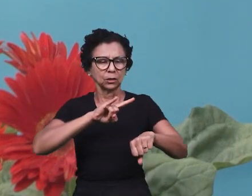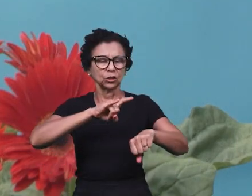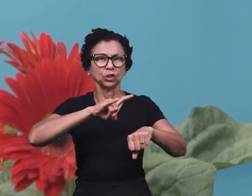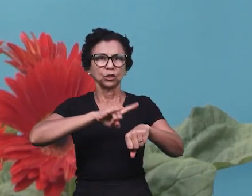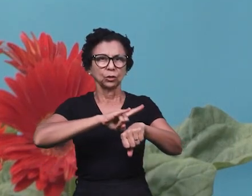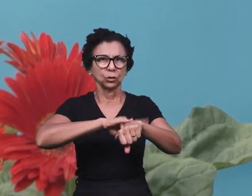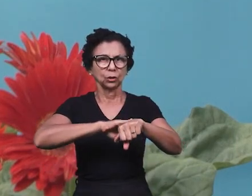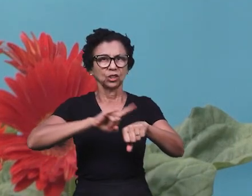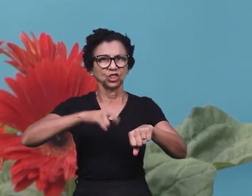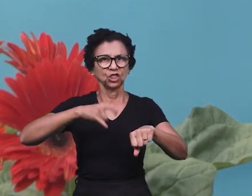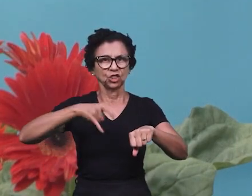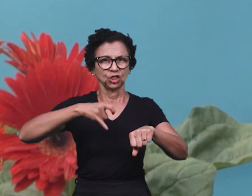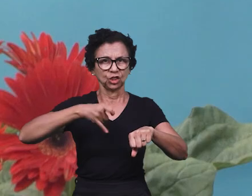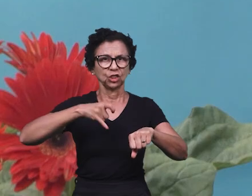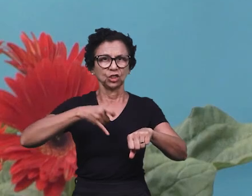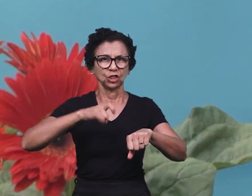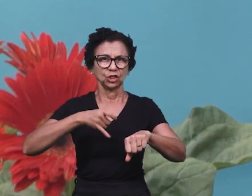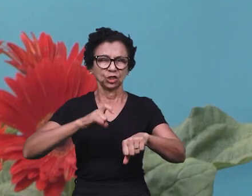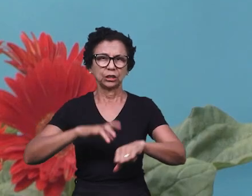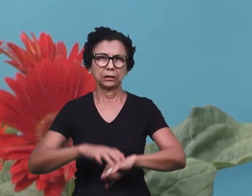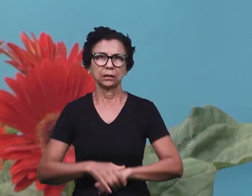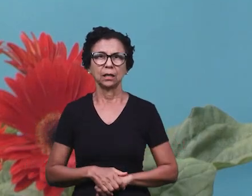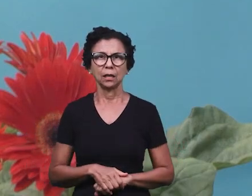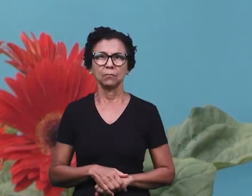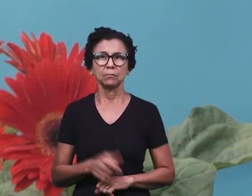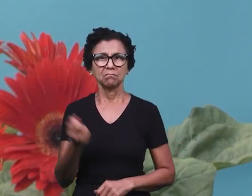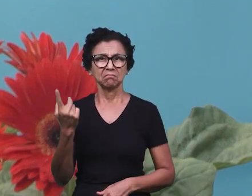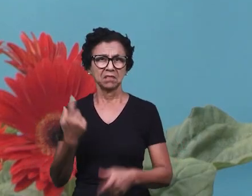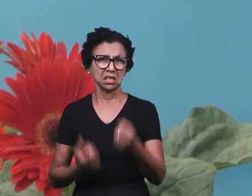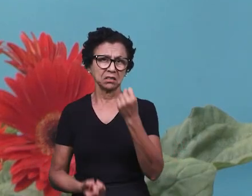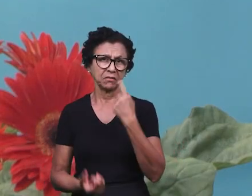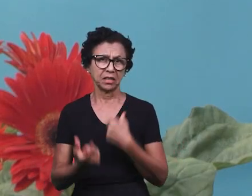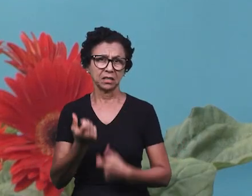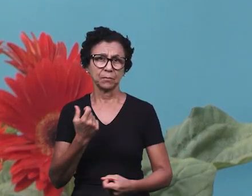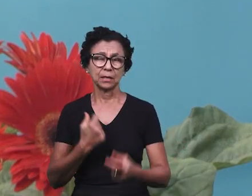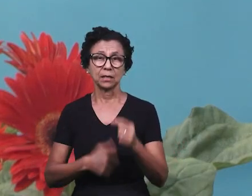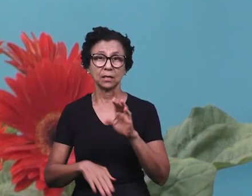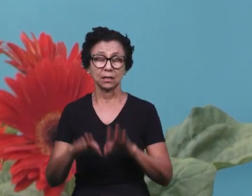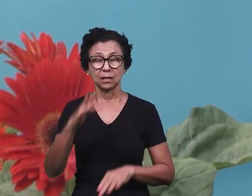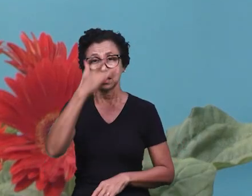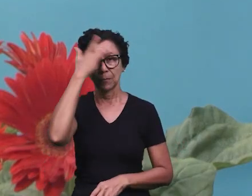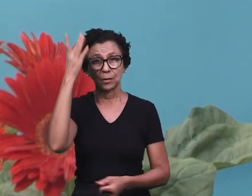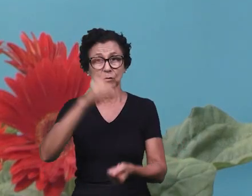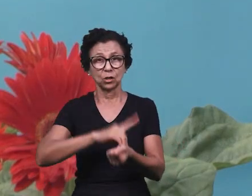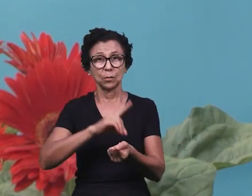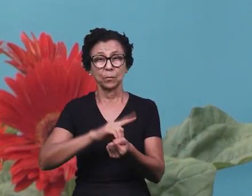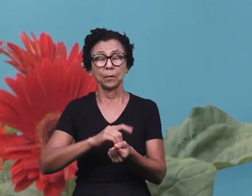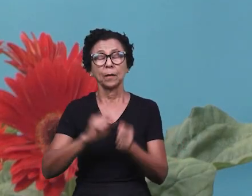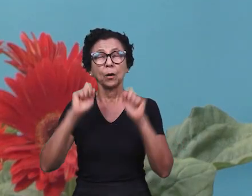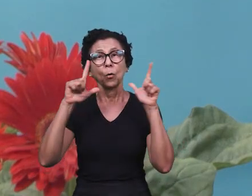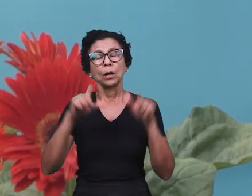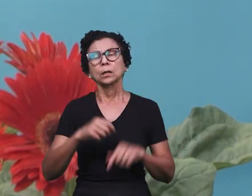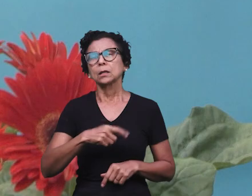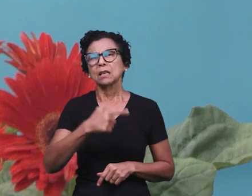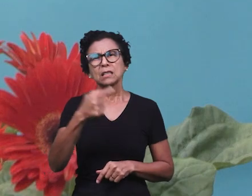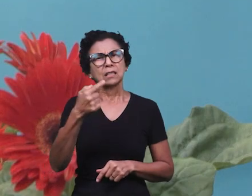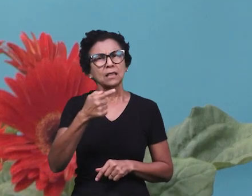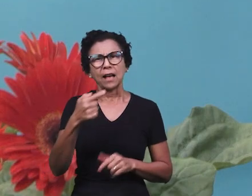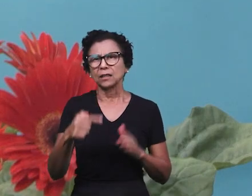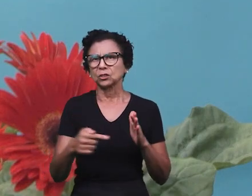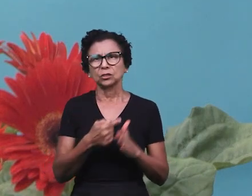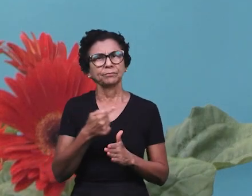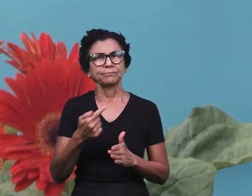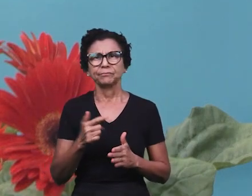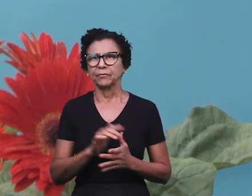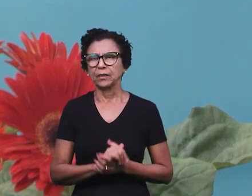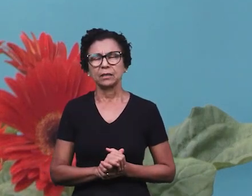para urinar. Às vezes uma vezinha ou outra, não é? Mas o paciente acorda 4, 5, 6, 7 vezes. A